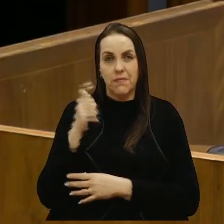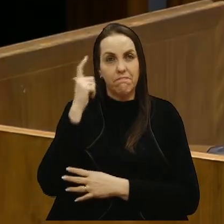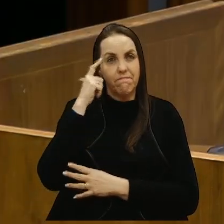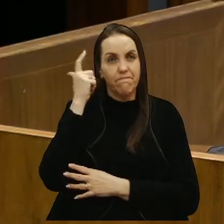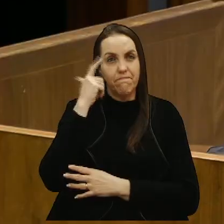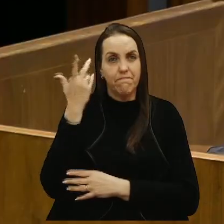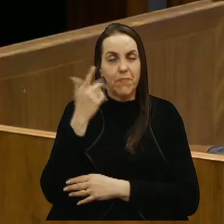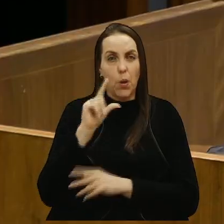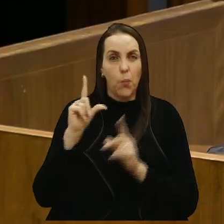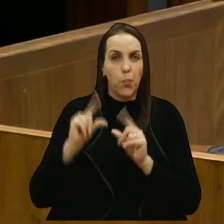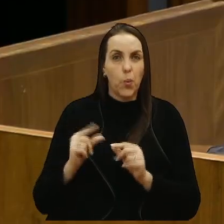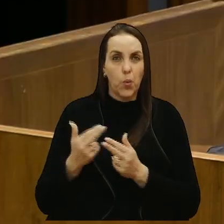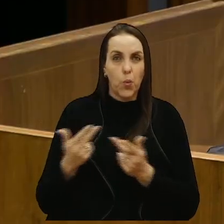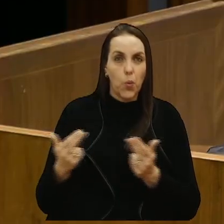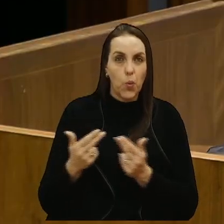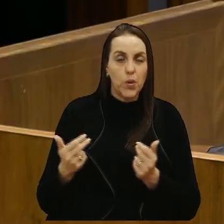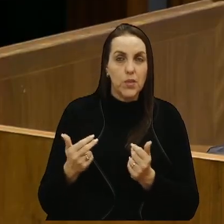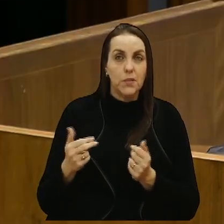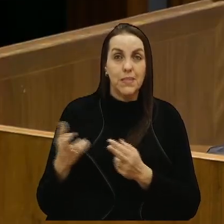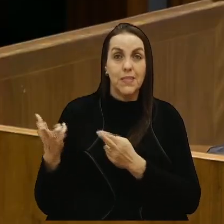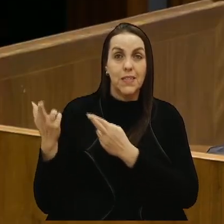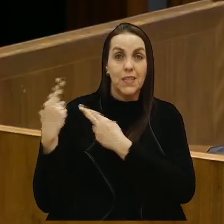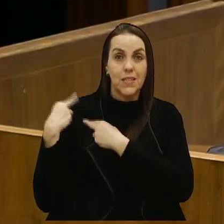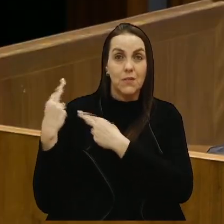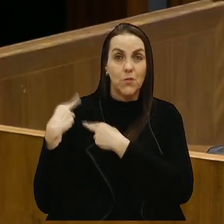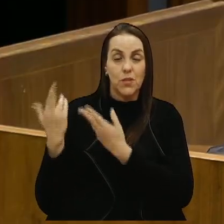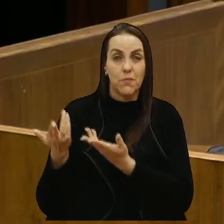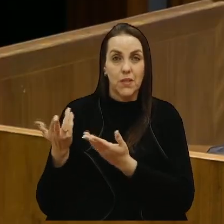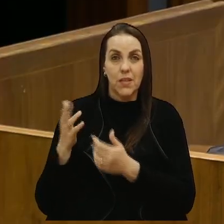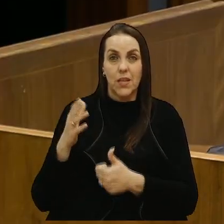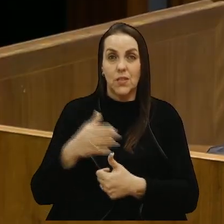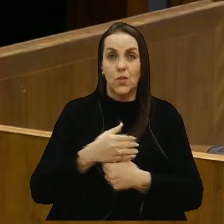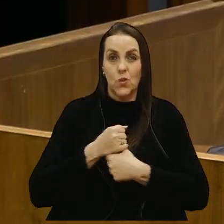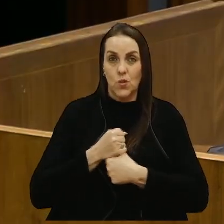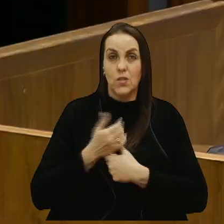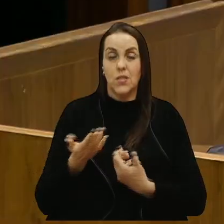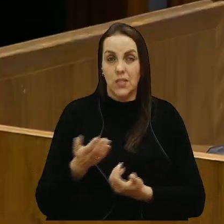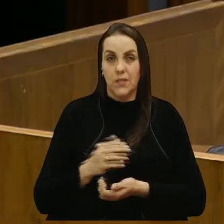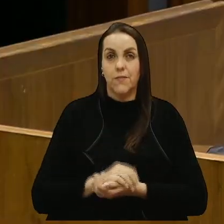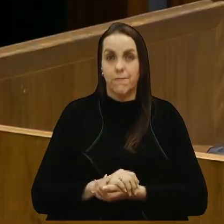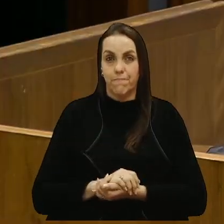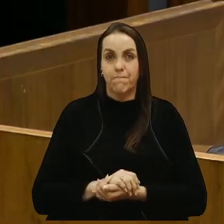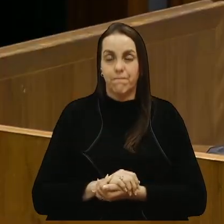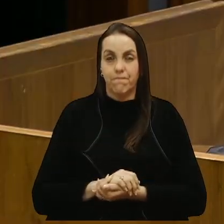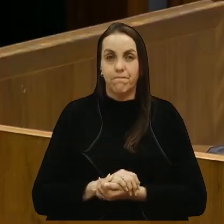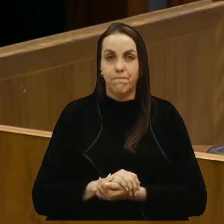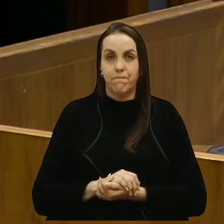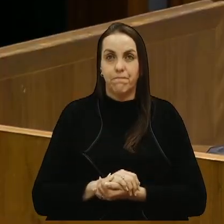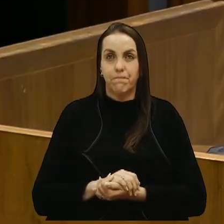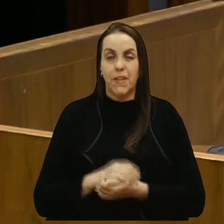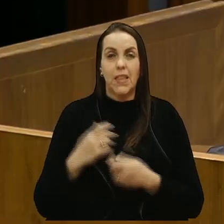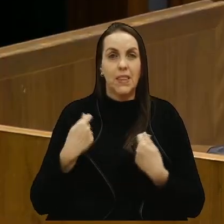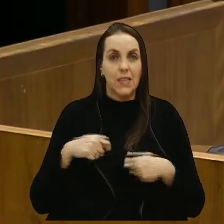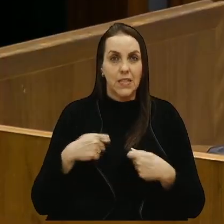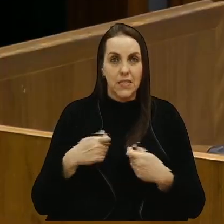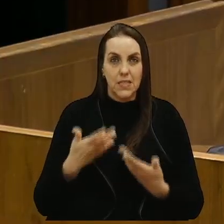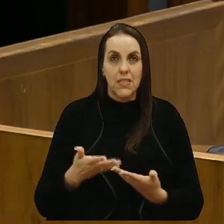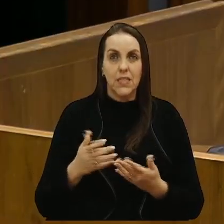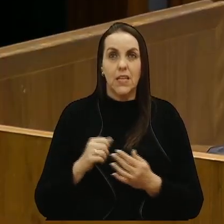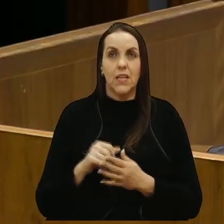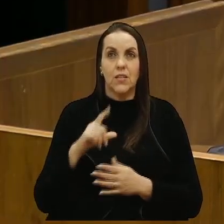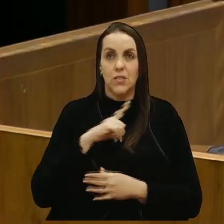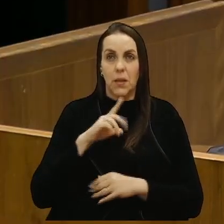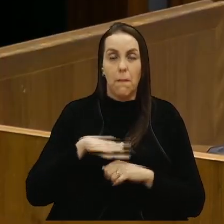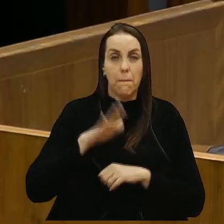são poucas coisas, mas a responsabilidade dos conselheiros tutelares, a necessidade de ter